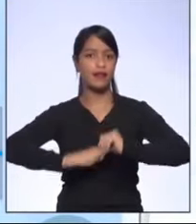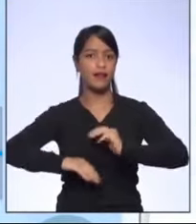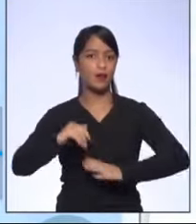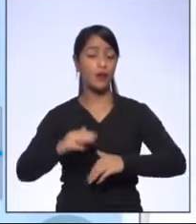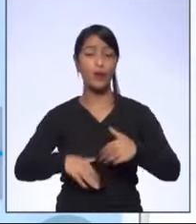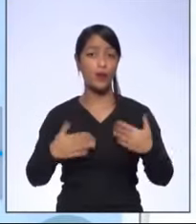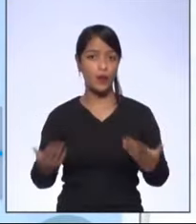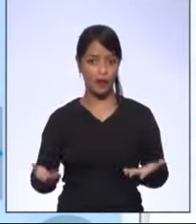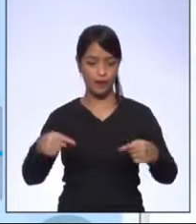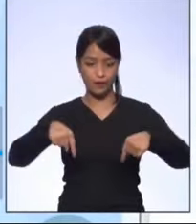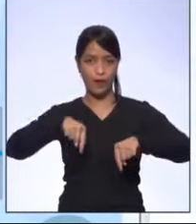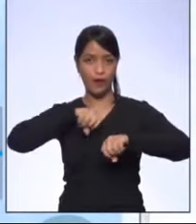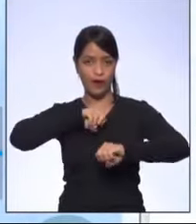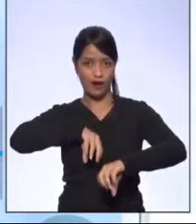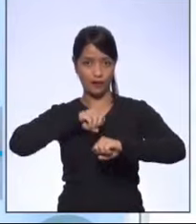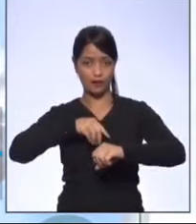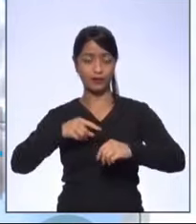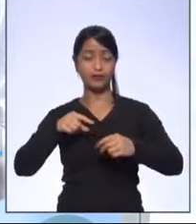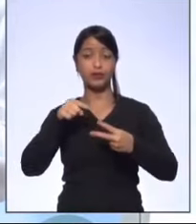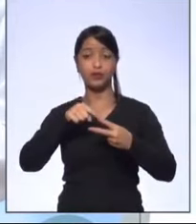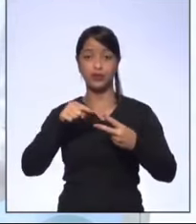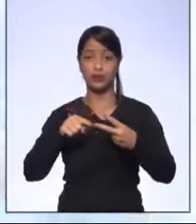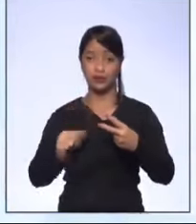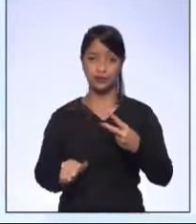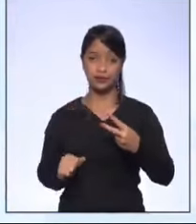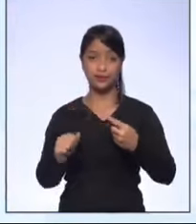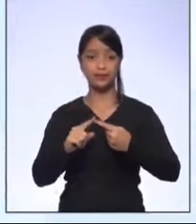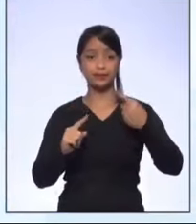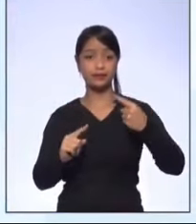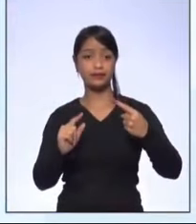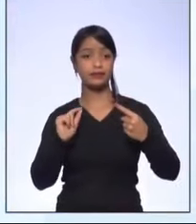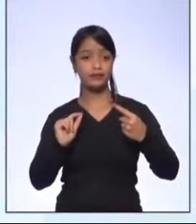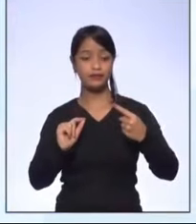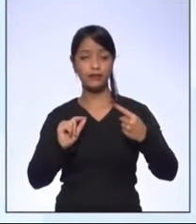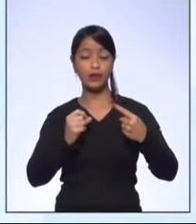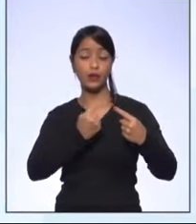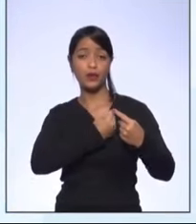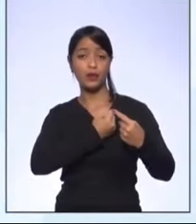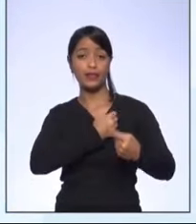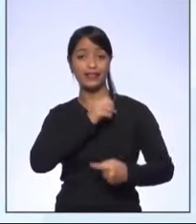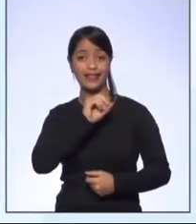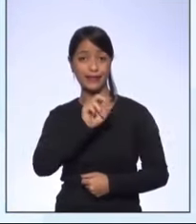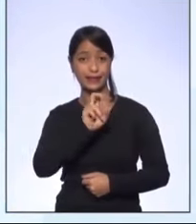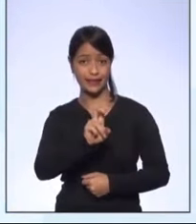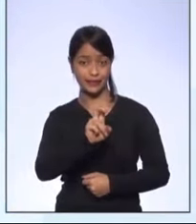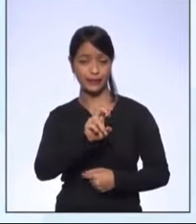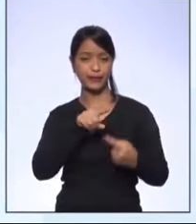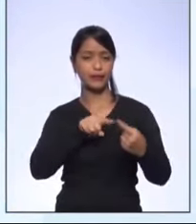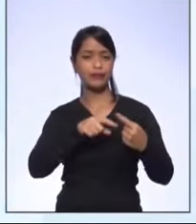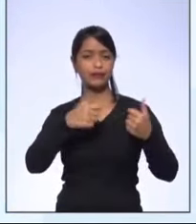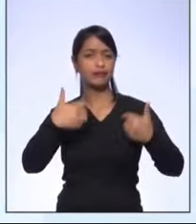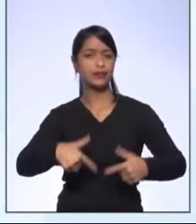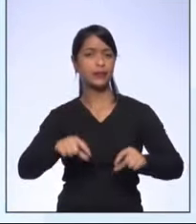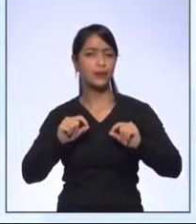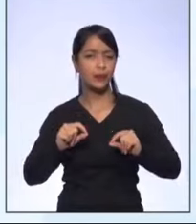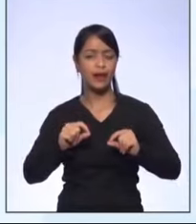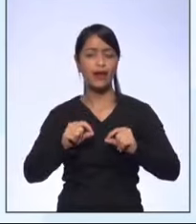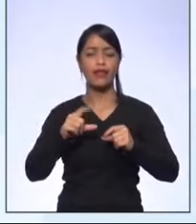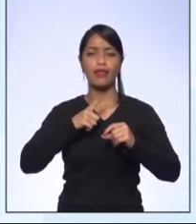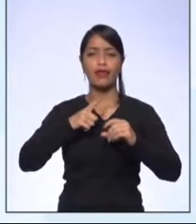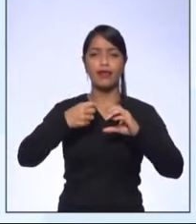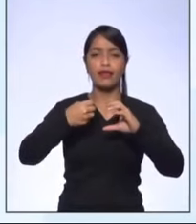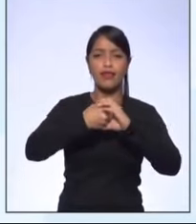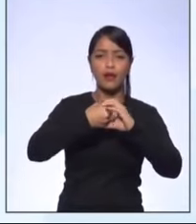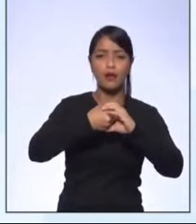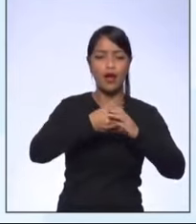nesta aula serão duas habilidades, tá bom? Será a 05, identificar a organização básica da célula por